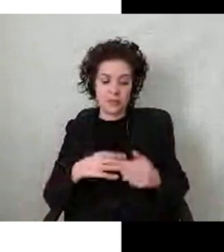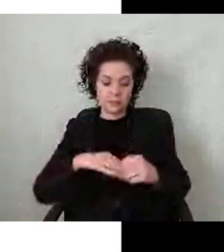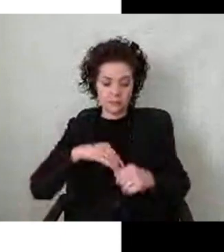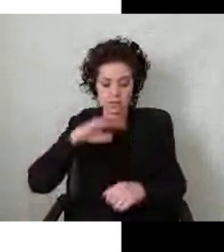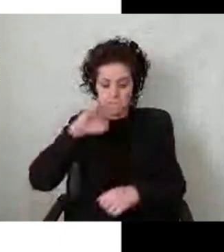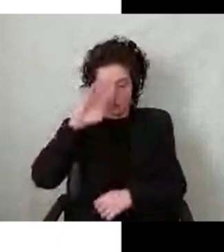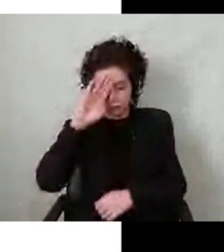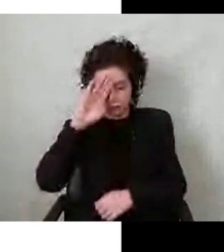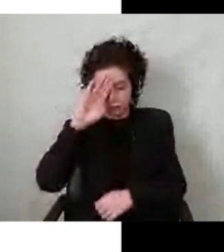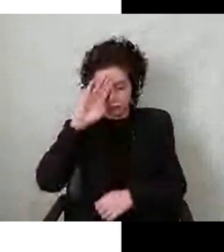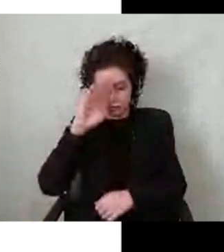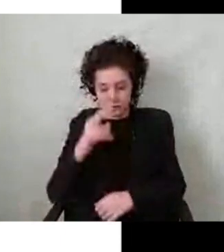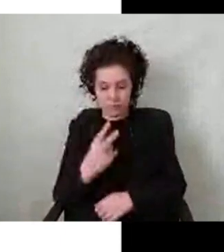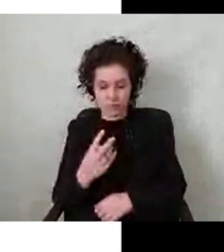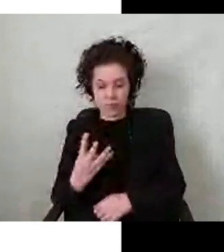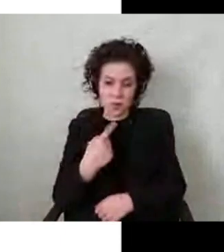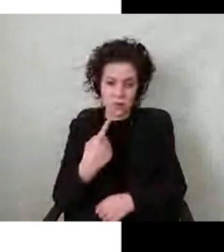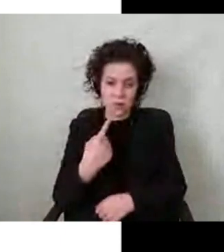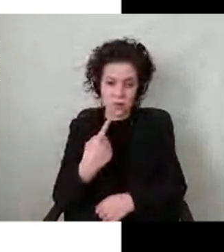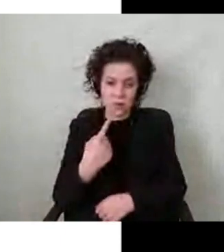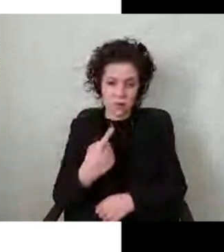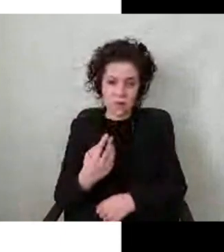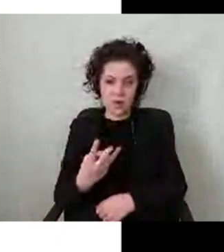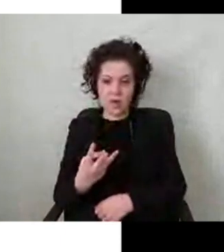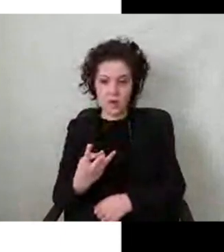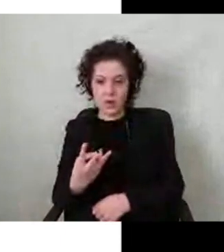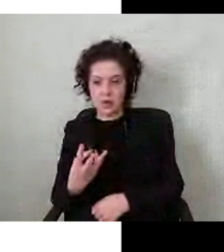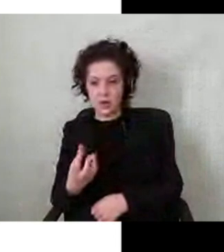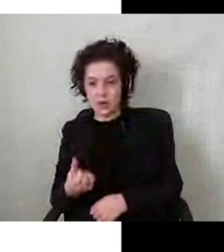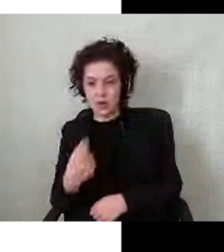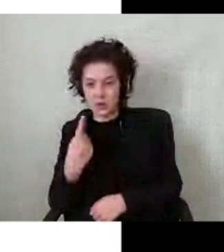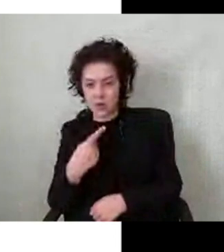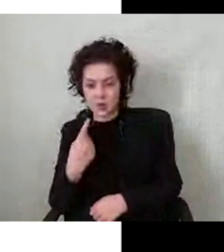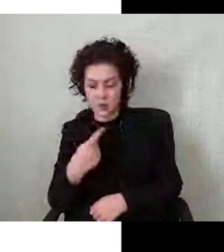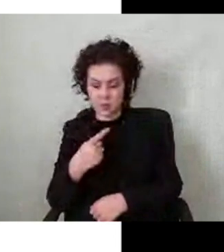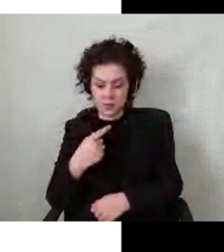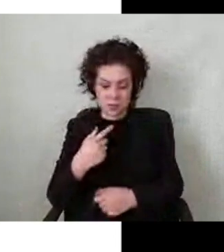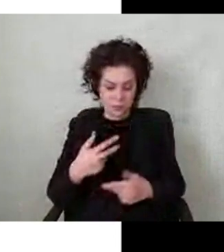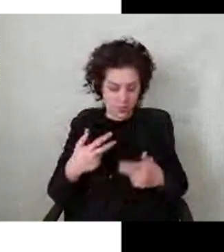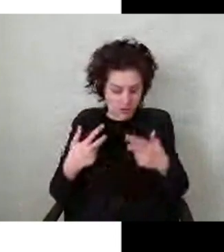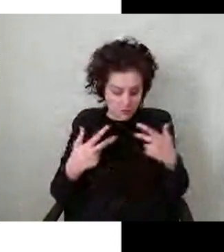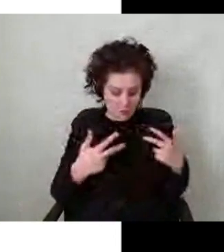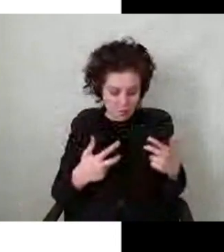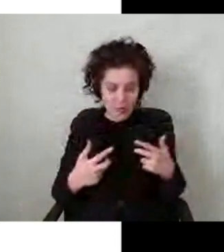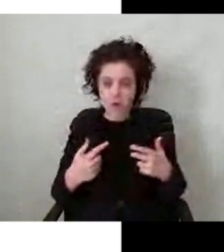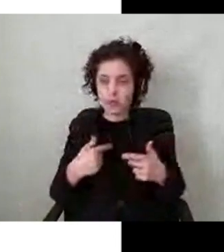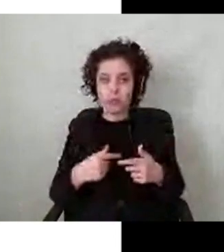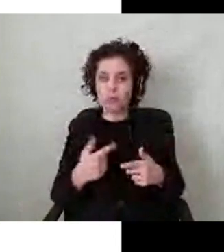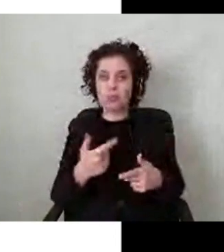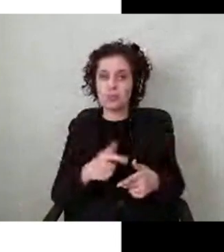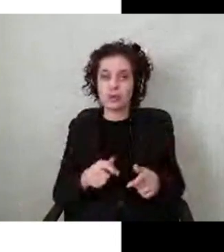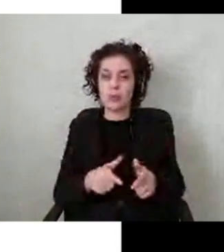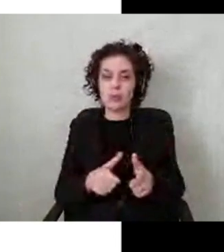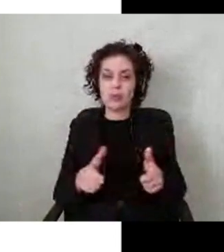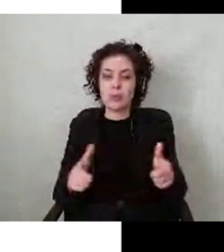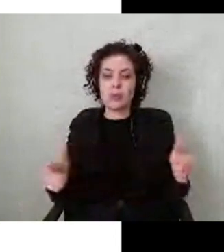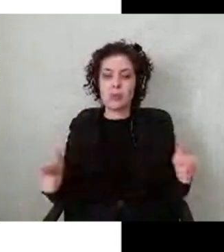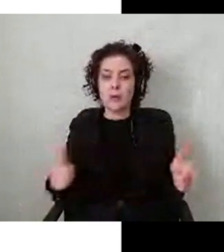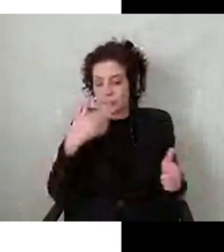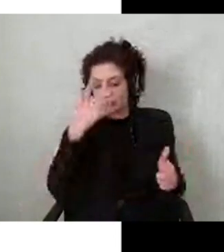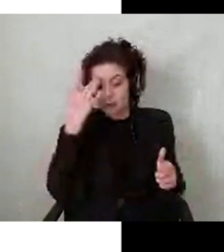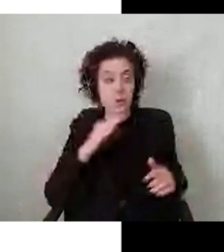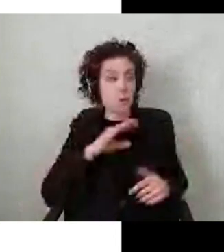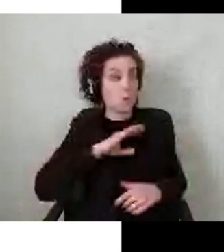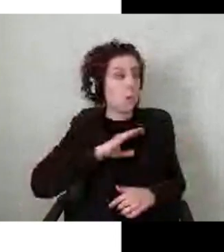ou 36 horas após o aparecimento. Não havia um número elevado de casos assintomáticos, e nesse caso o